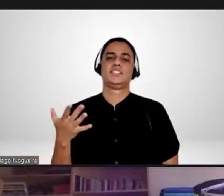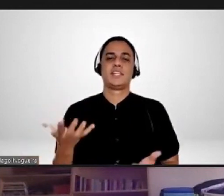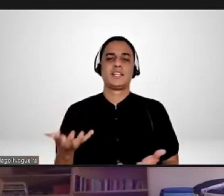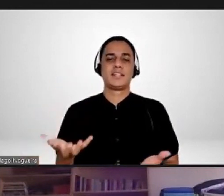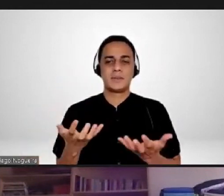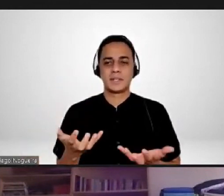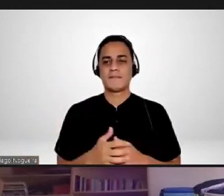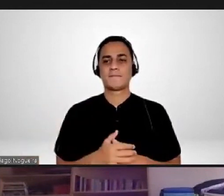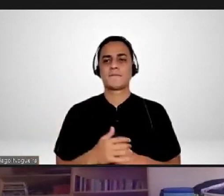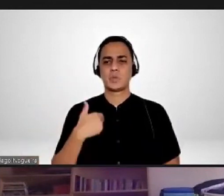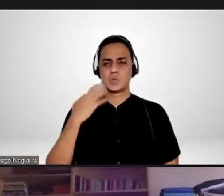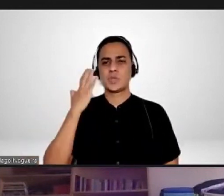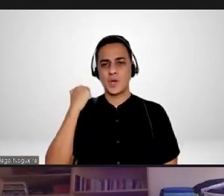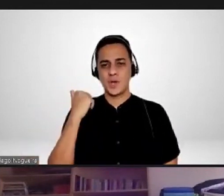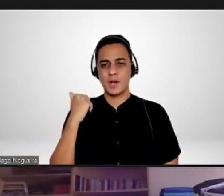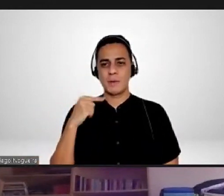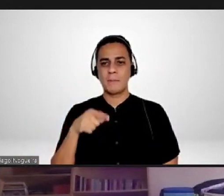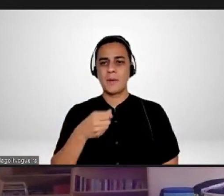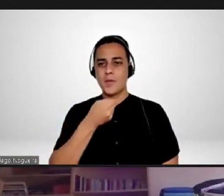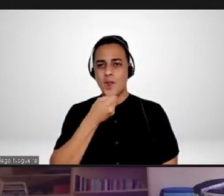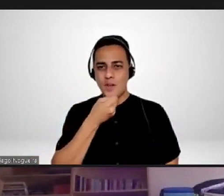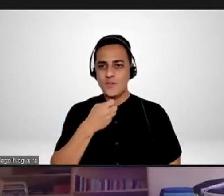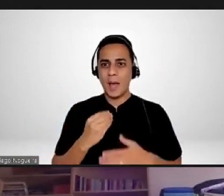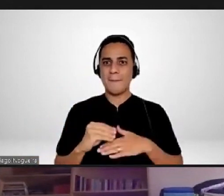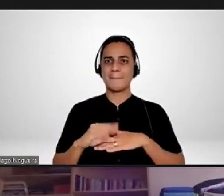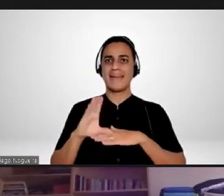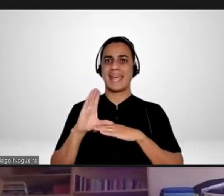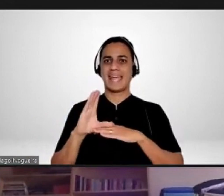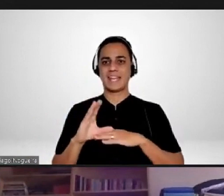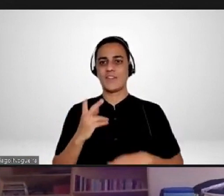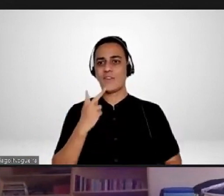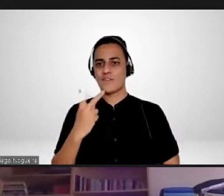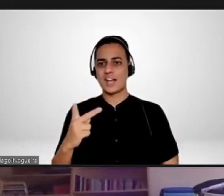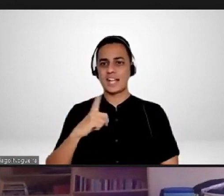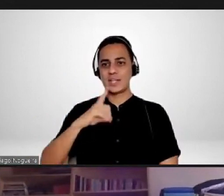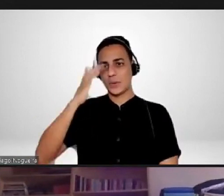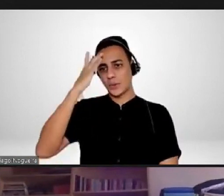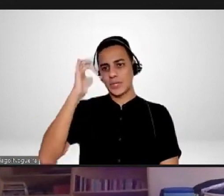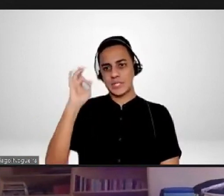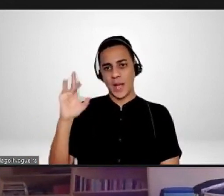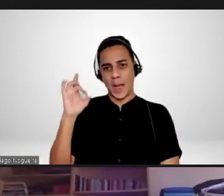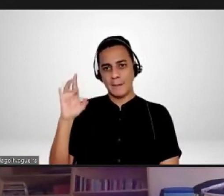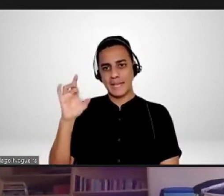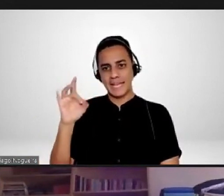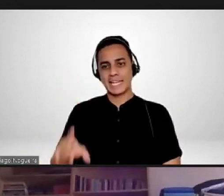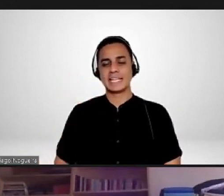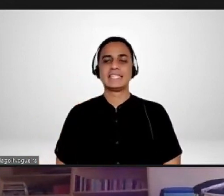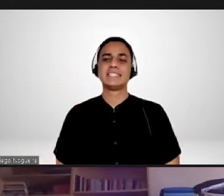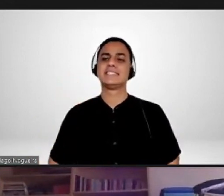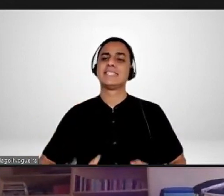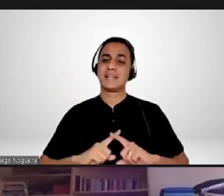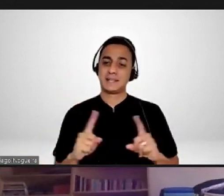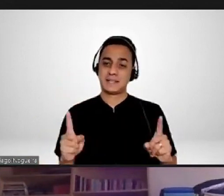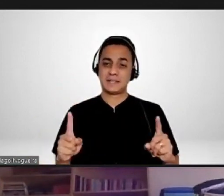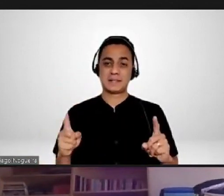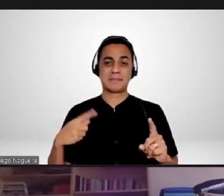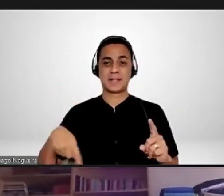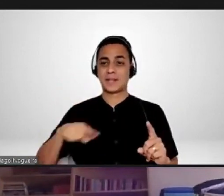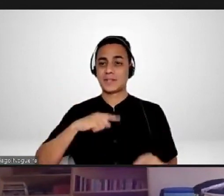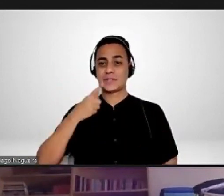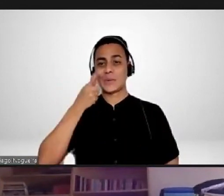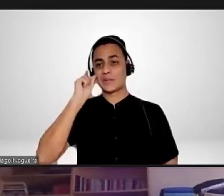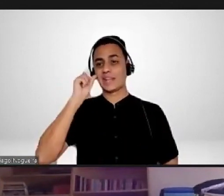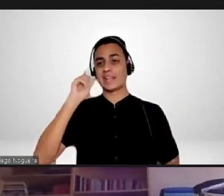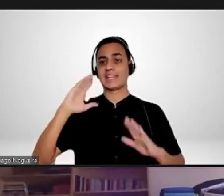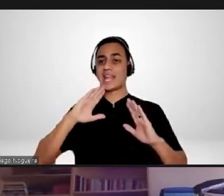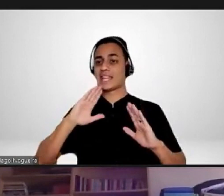Eu fiquei sabendo que meu microfone estava aberto quando eu falei que estava com dor de cabeça, mas é que nós ficamos até tarde, ontem à noite eu fiquei